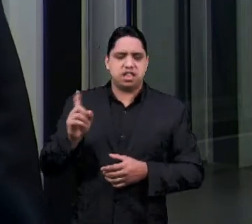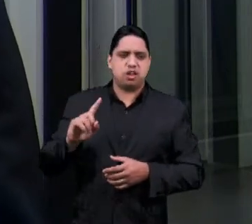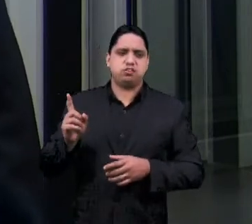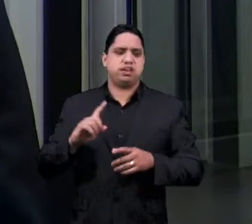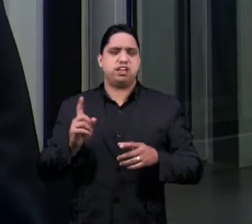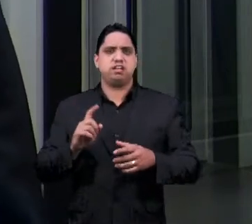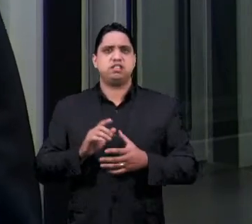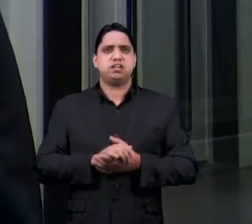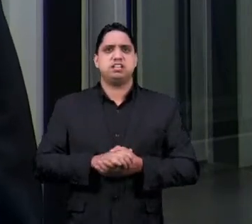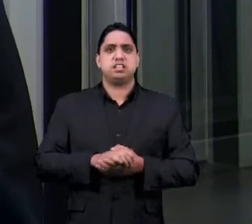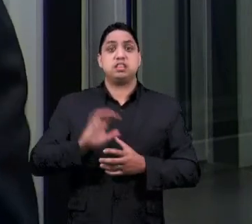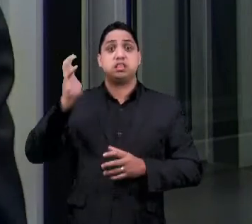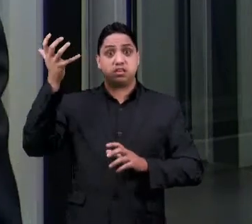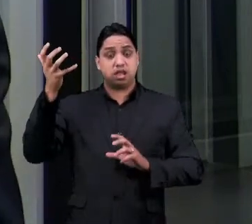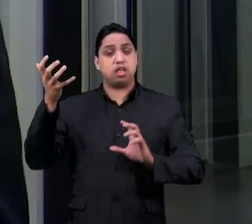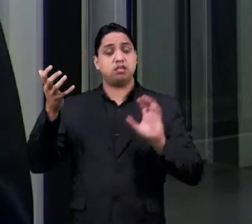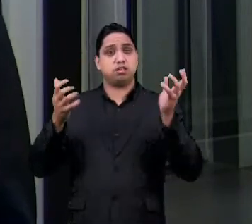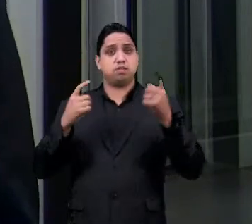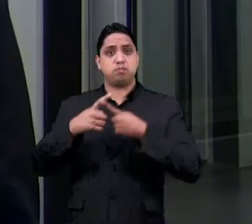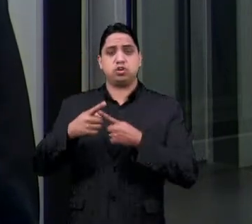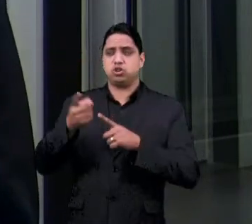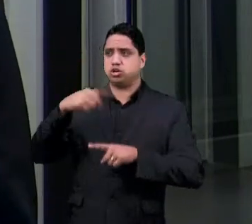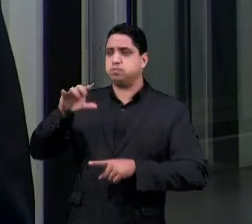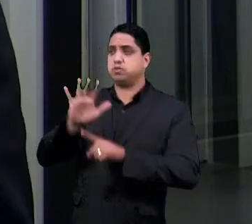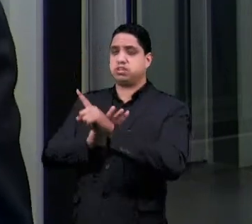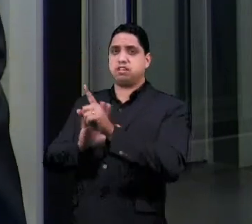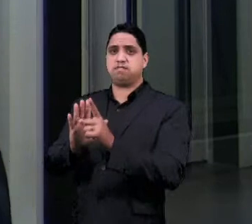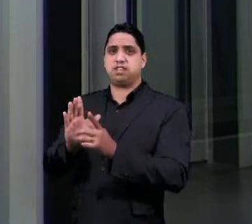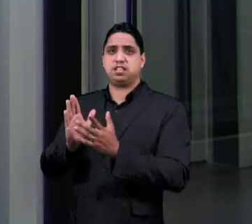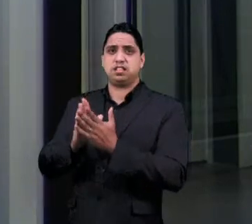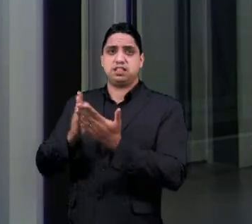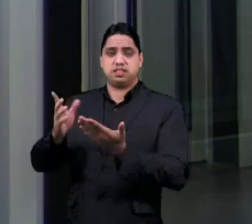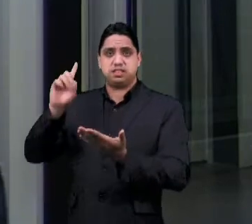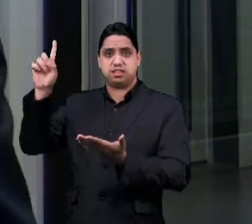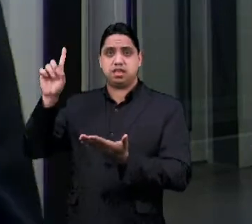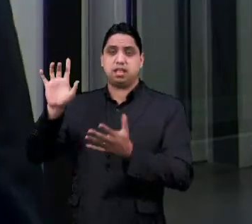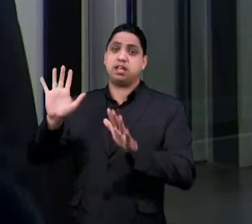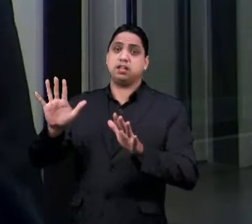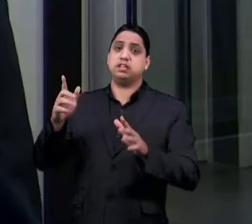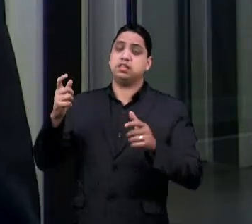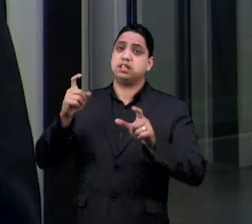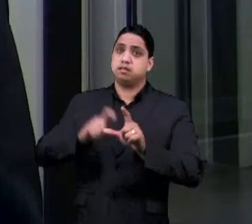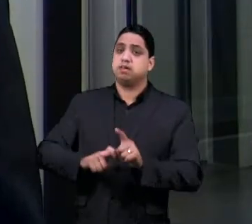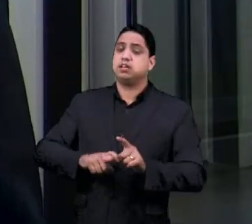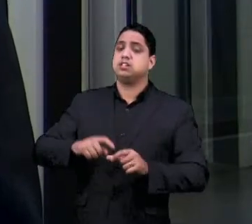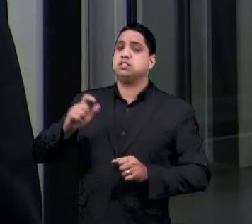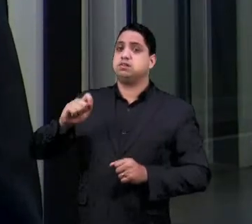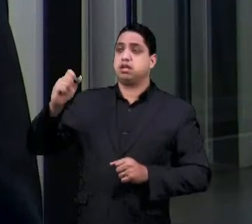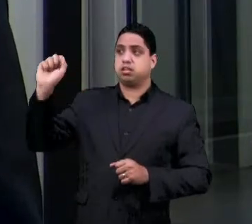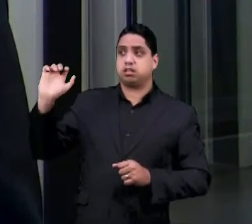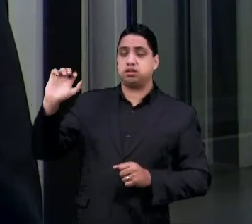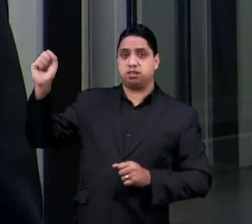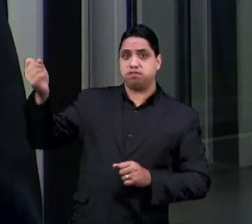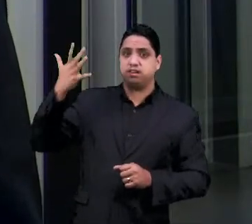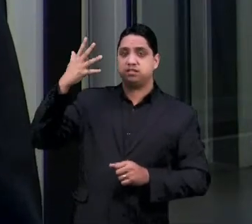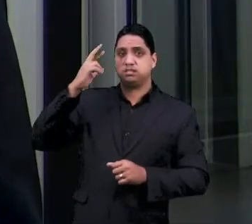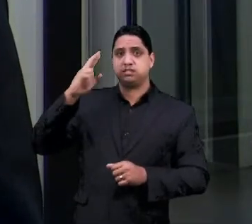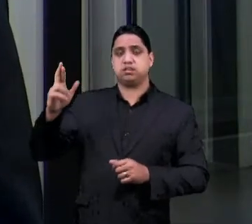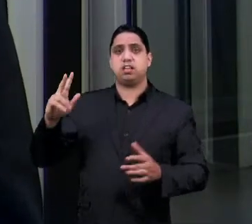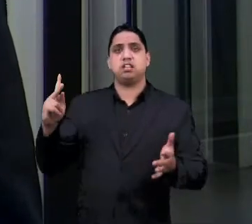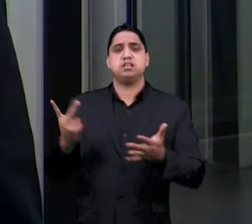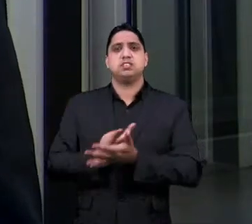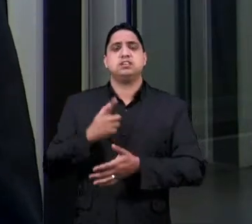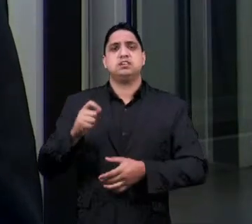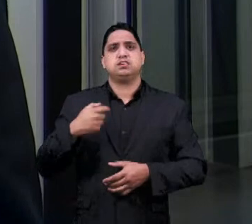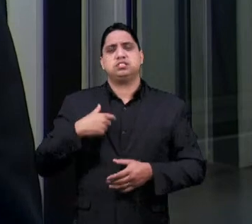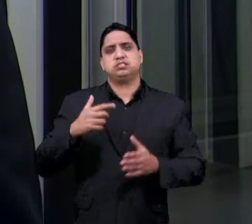dando até sinais, porque a gente consultava, mas dependia do sinal do Senhor. Por fim, minha